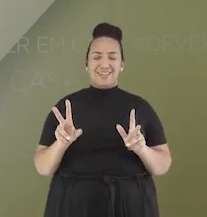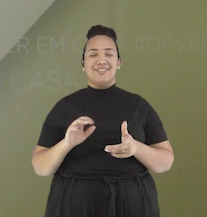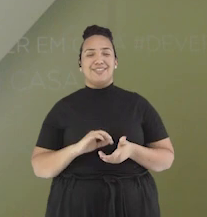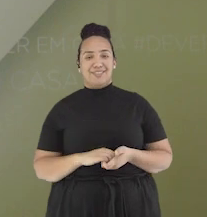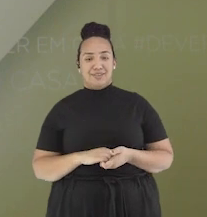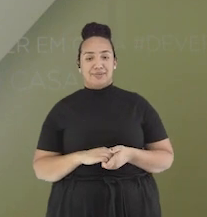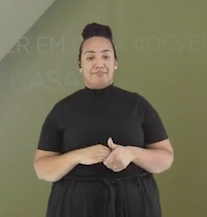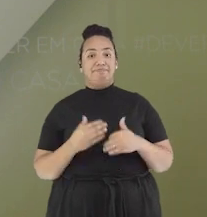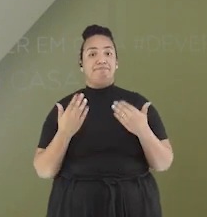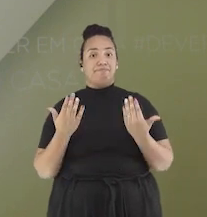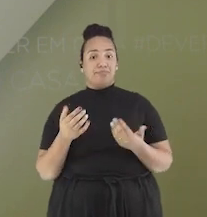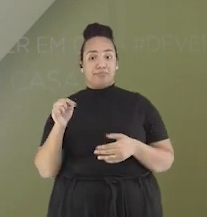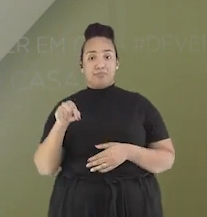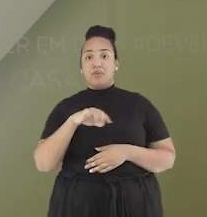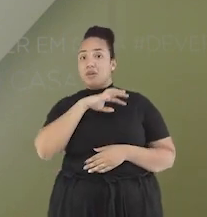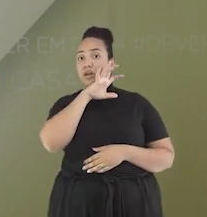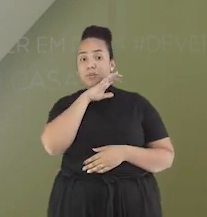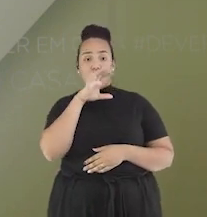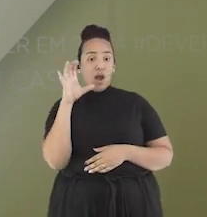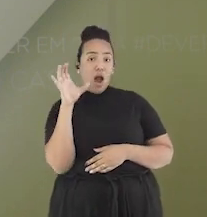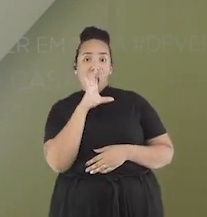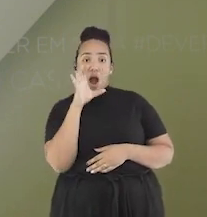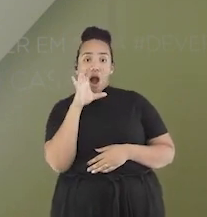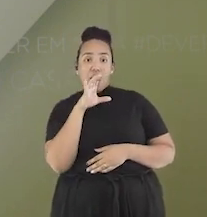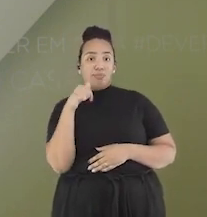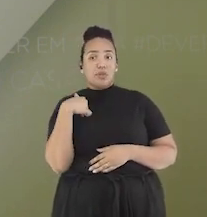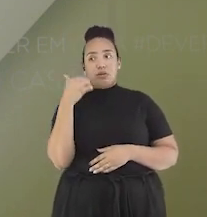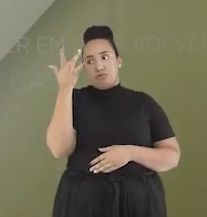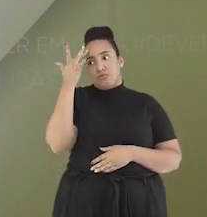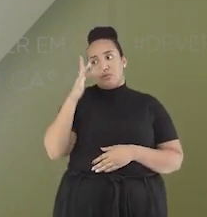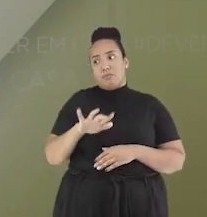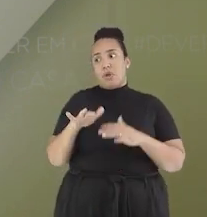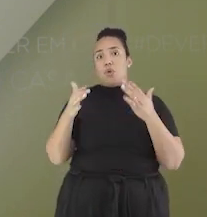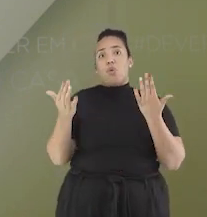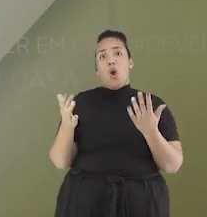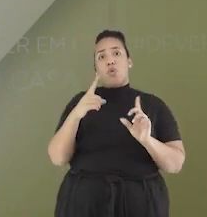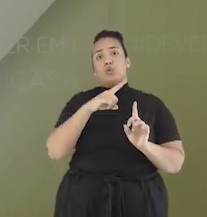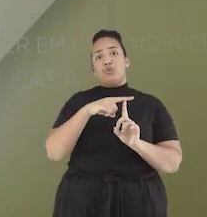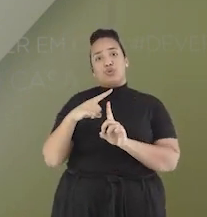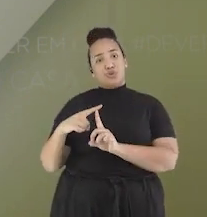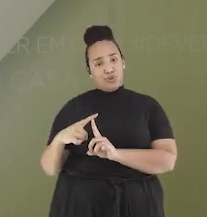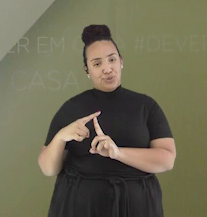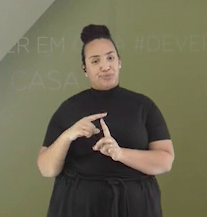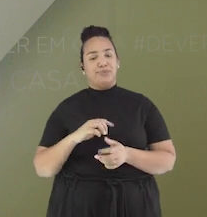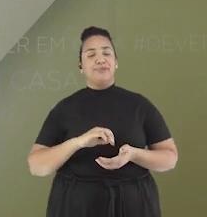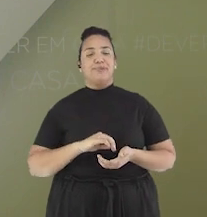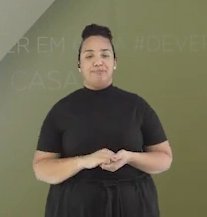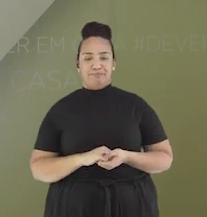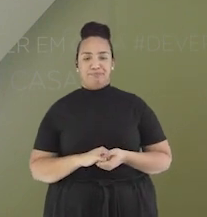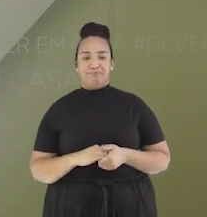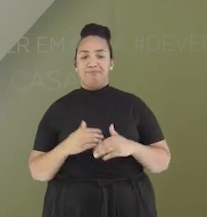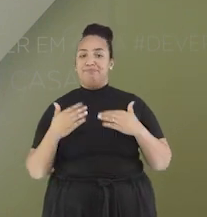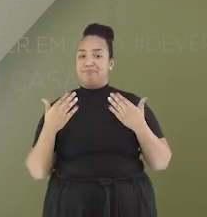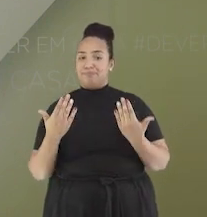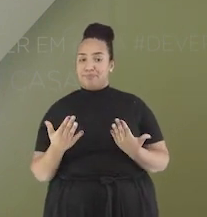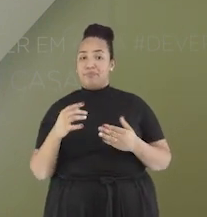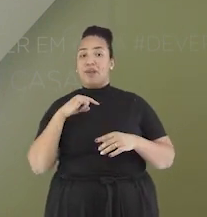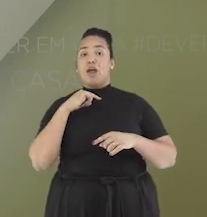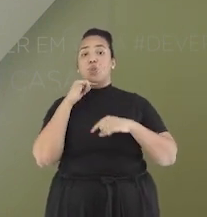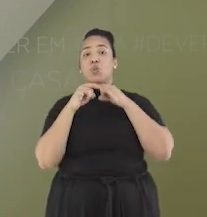outra espécie de animal. E como o animal passou muito rápido, ele não sabia dizer qual era a